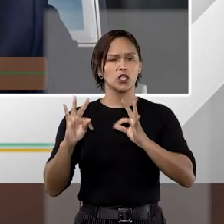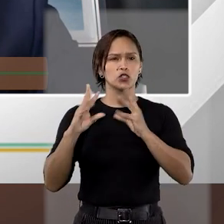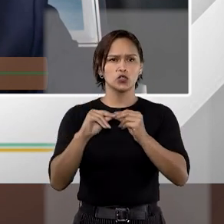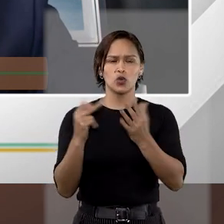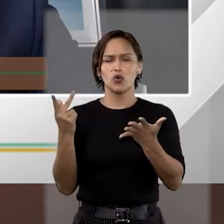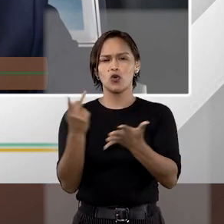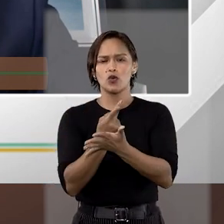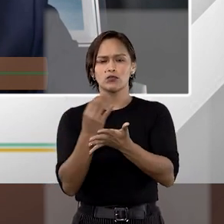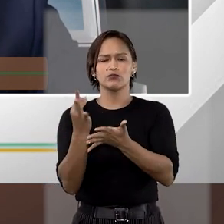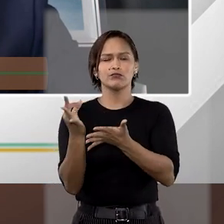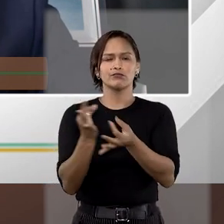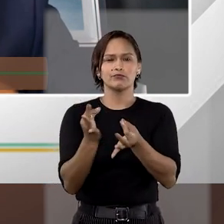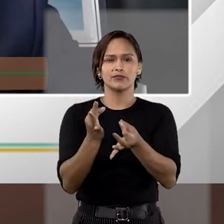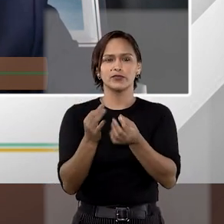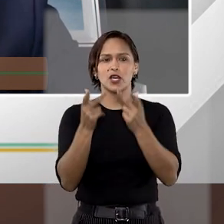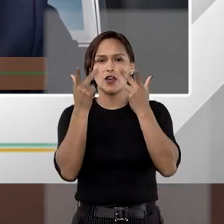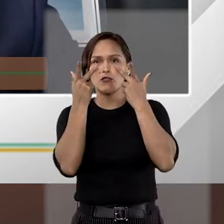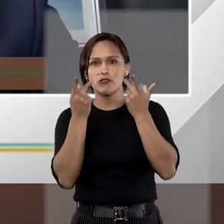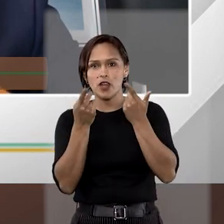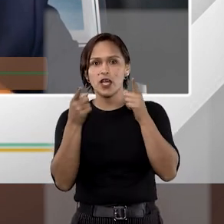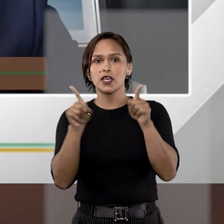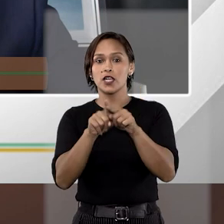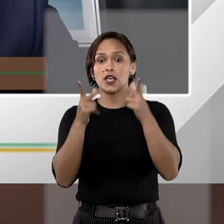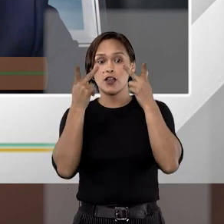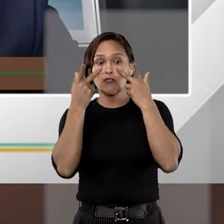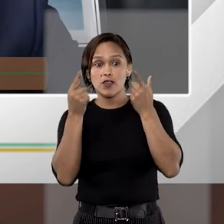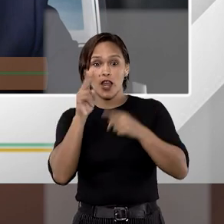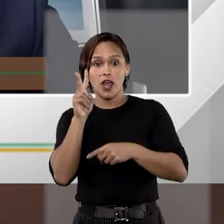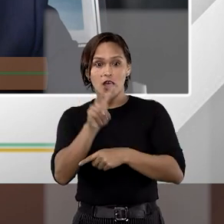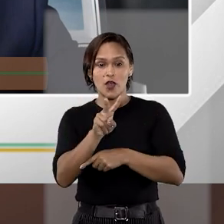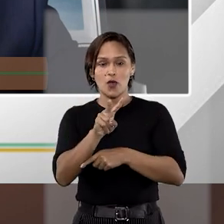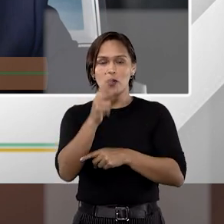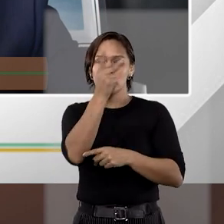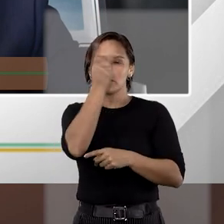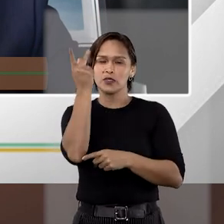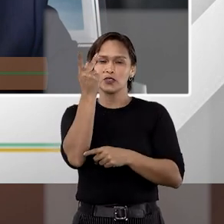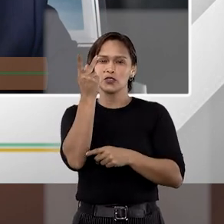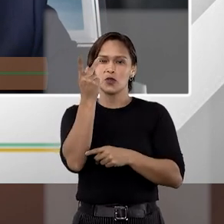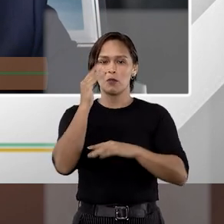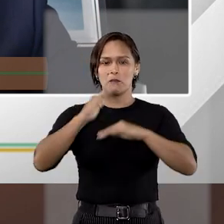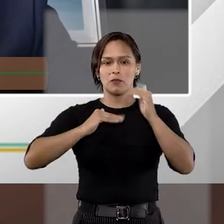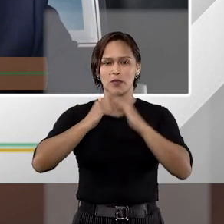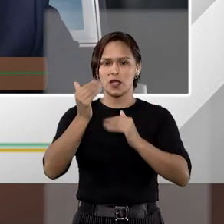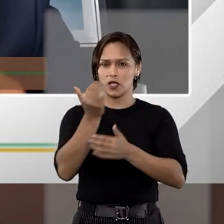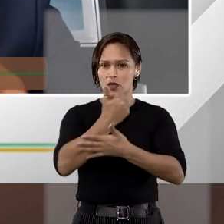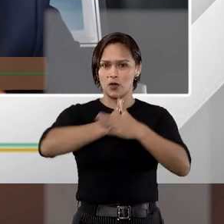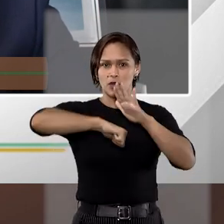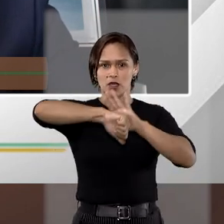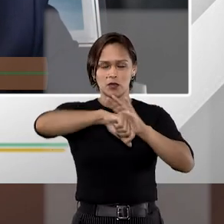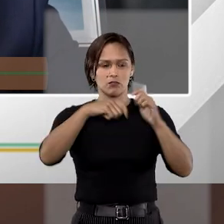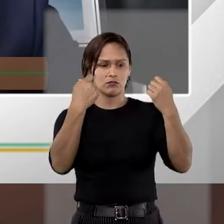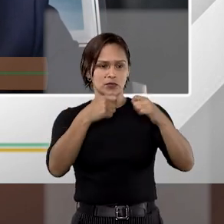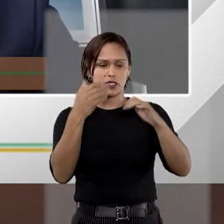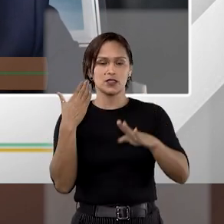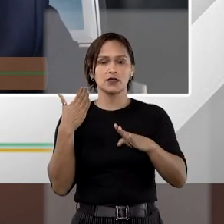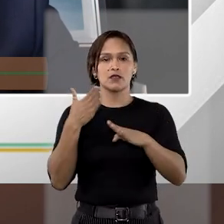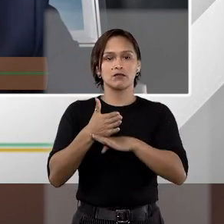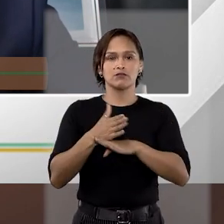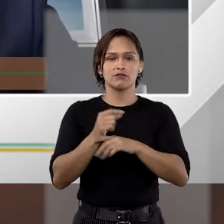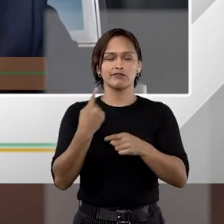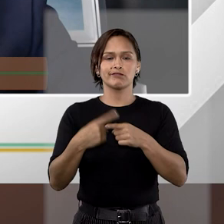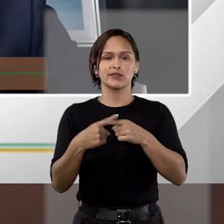todo o ato de flagrante deflagrar uma pessoa cometendo um crime deve ser